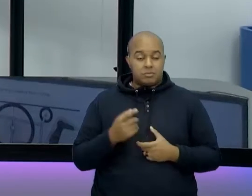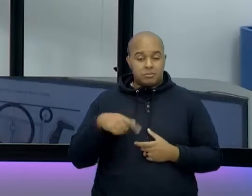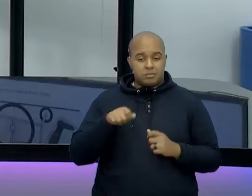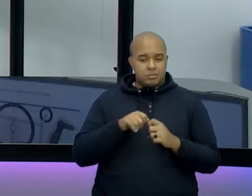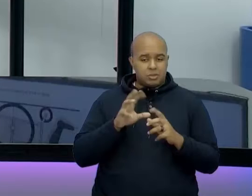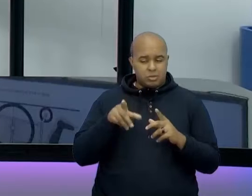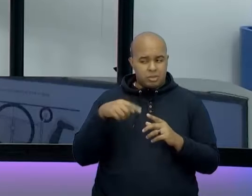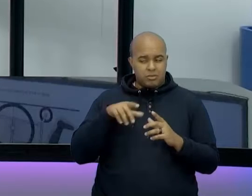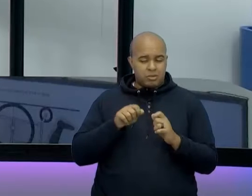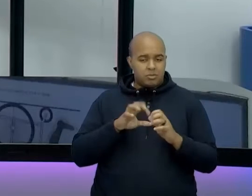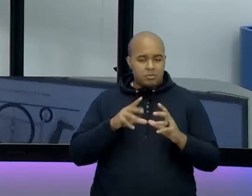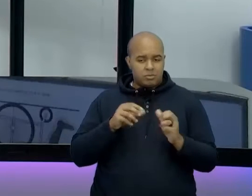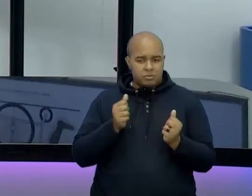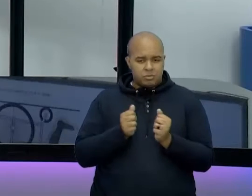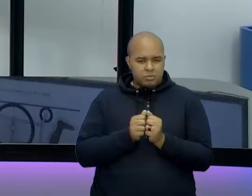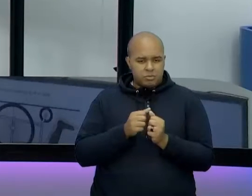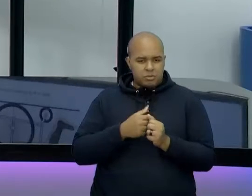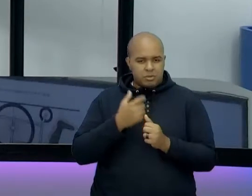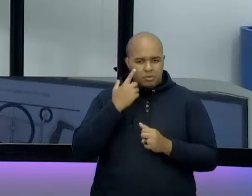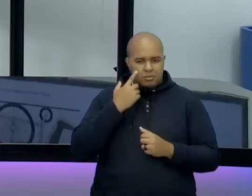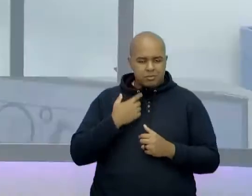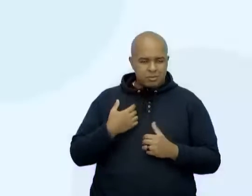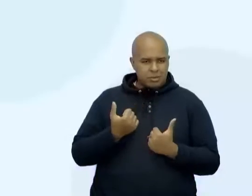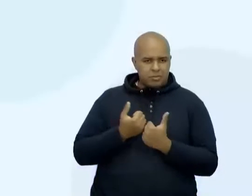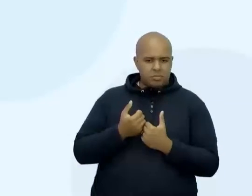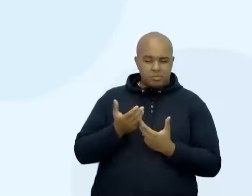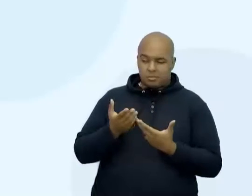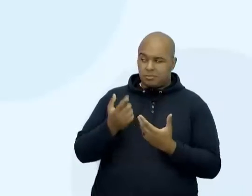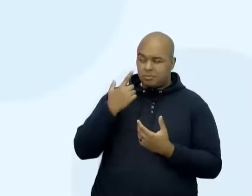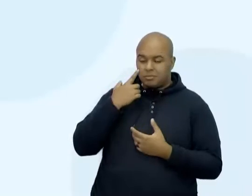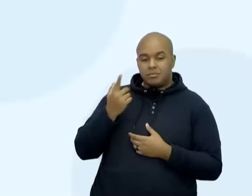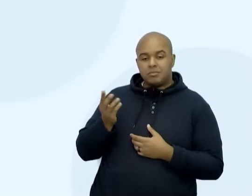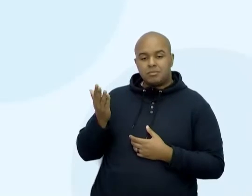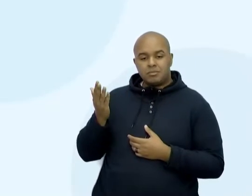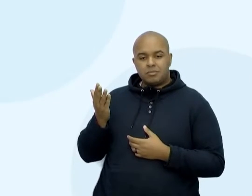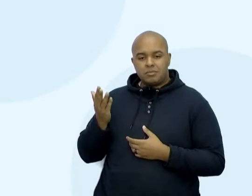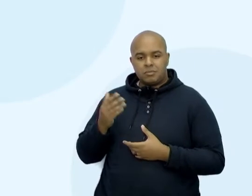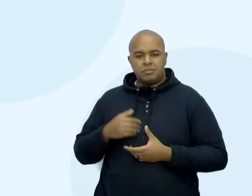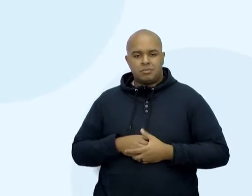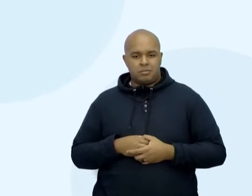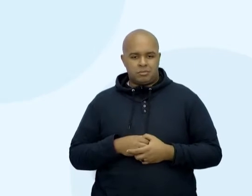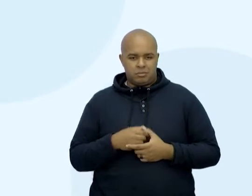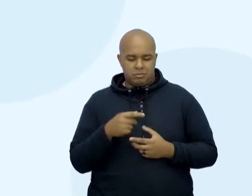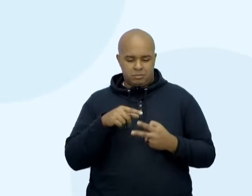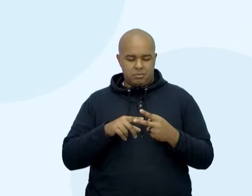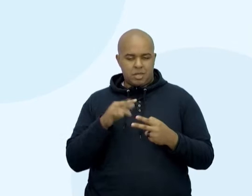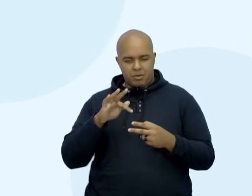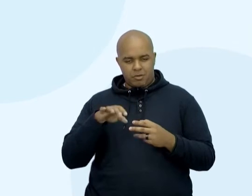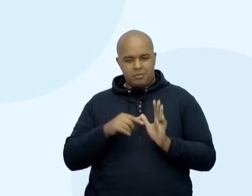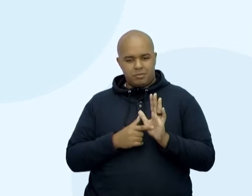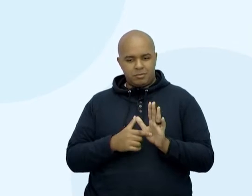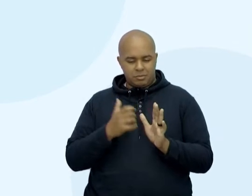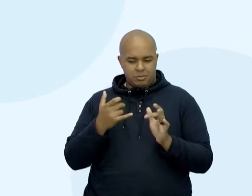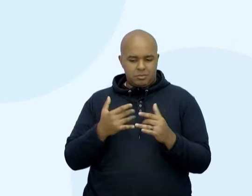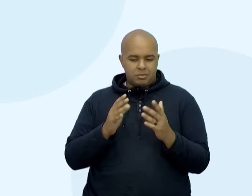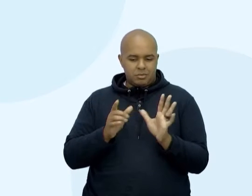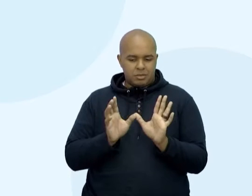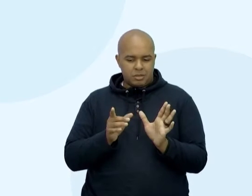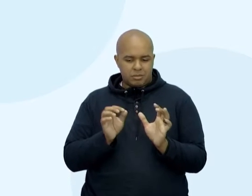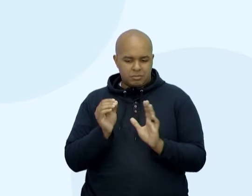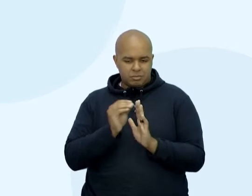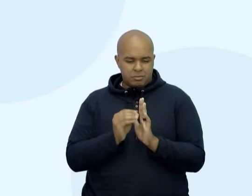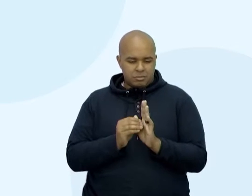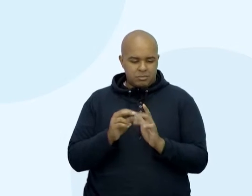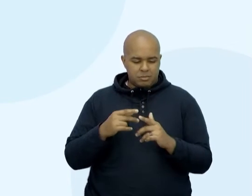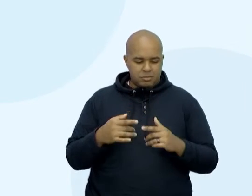faz tudo junto, viu, gente? Olha lá, tá na tela para você os 2 movimentos destacados aqui pela gloriosa Fabi, né? Que ela já explorou